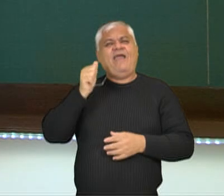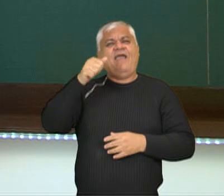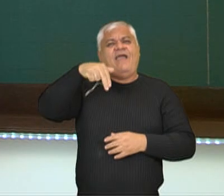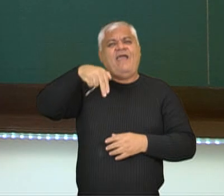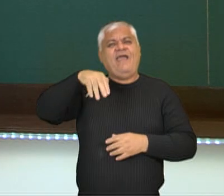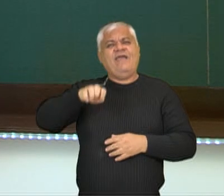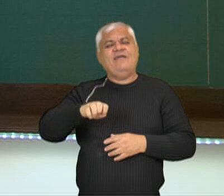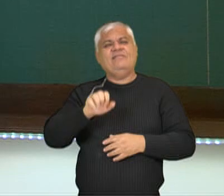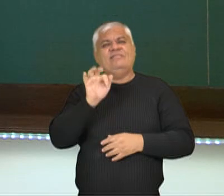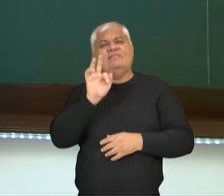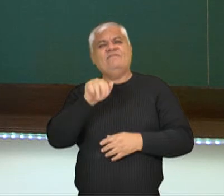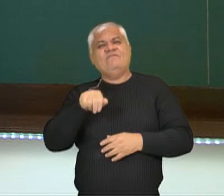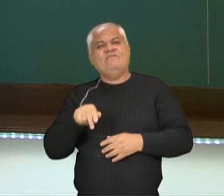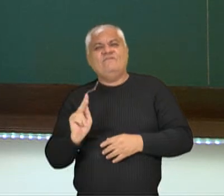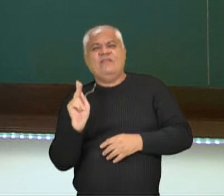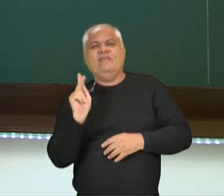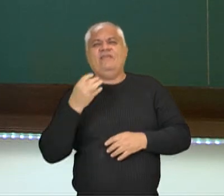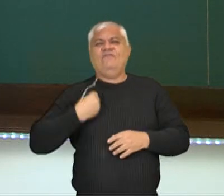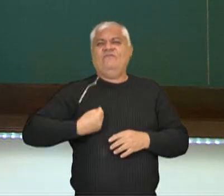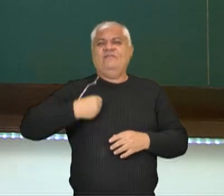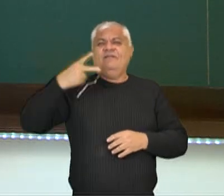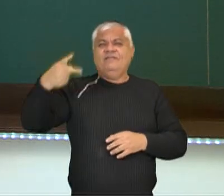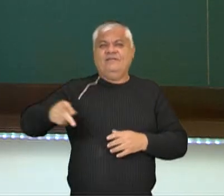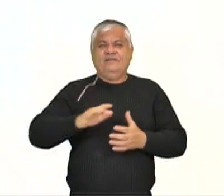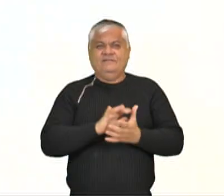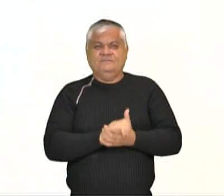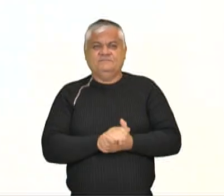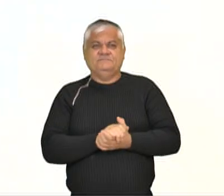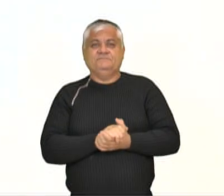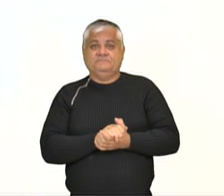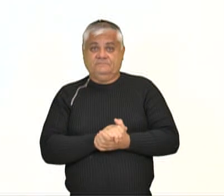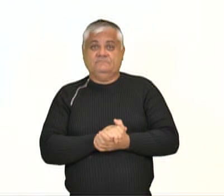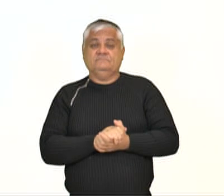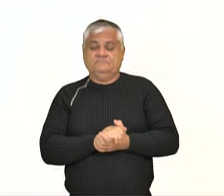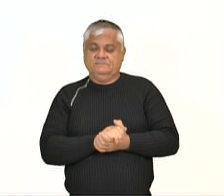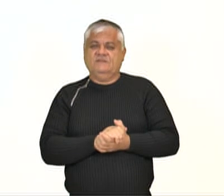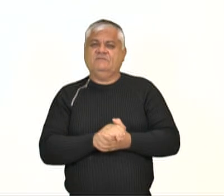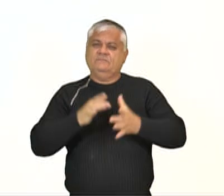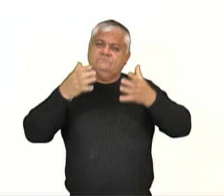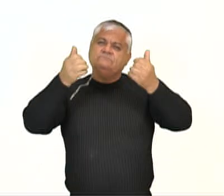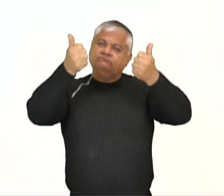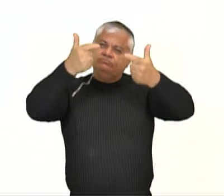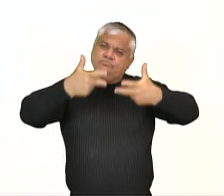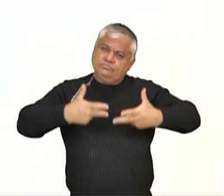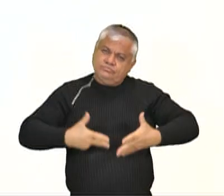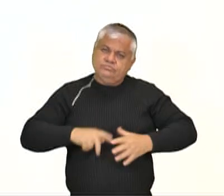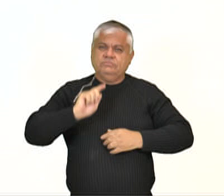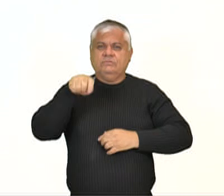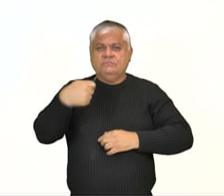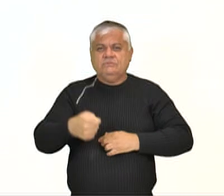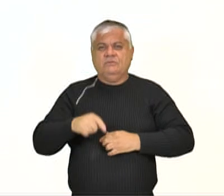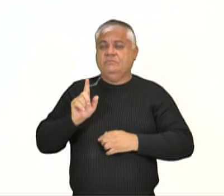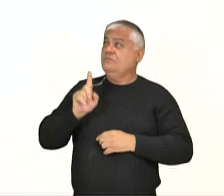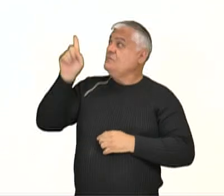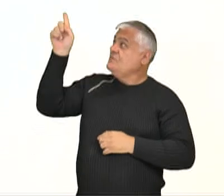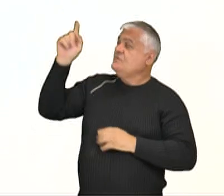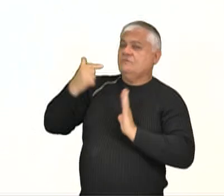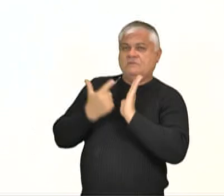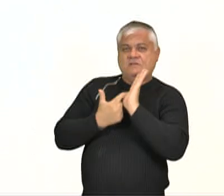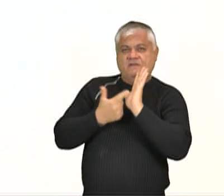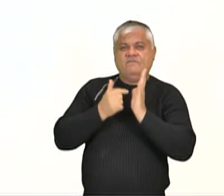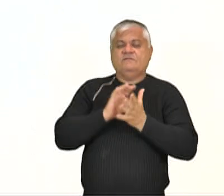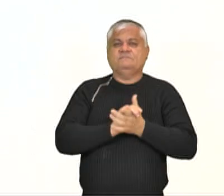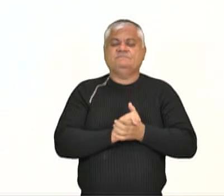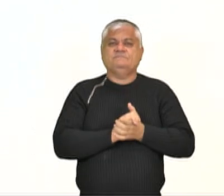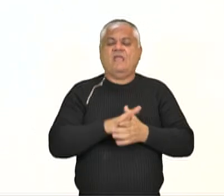essa história que é retratada no livro? Então, nós vamos falar um pouquinho agora desse livro. O Diário de